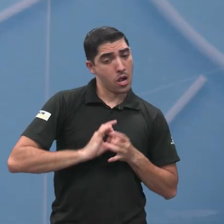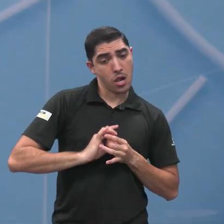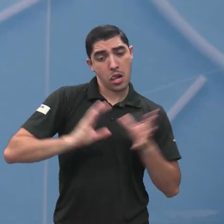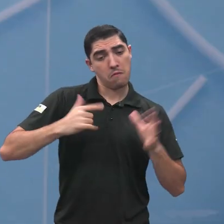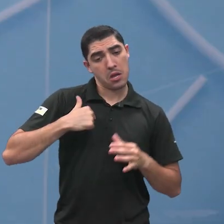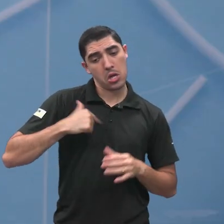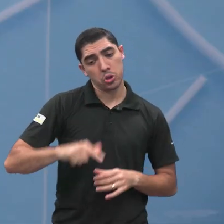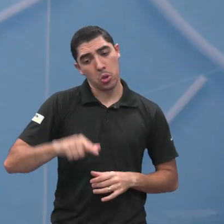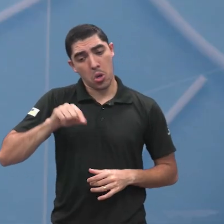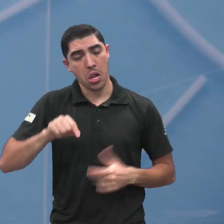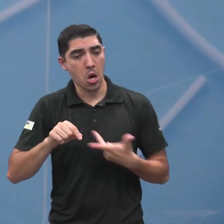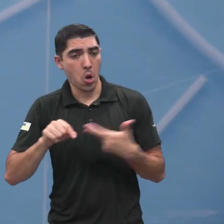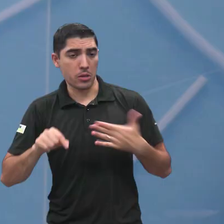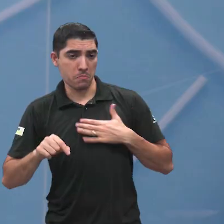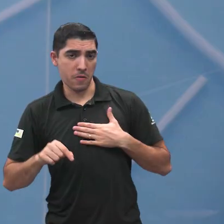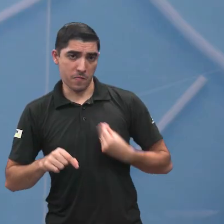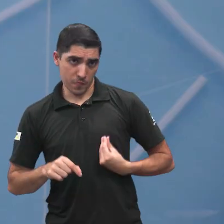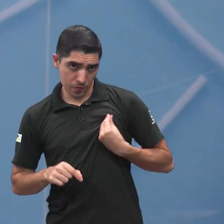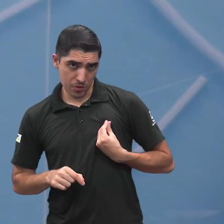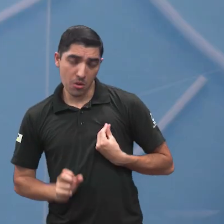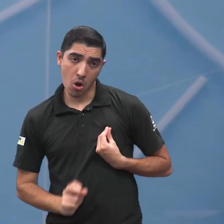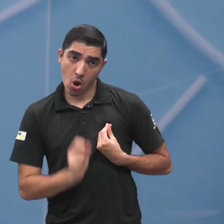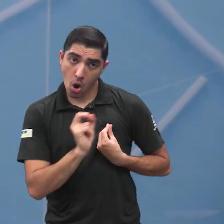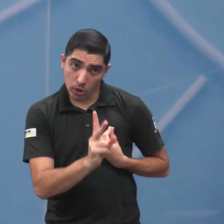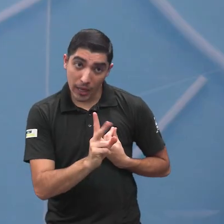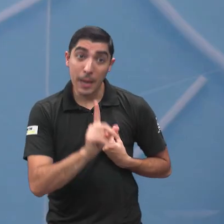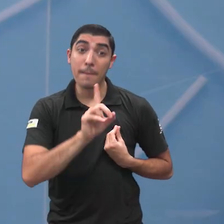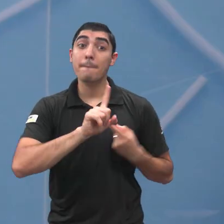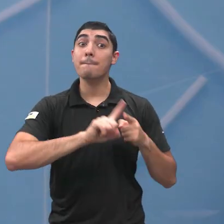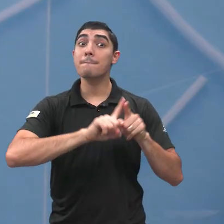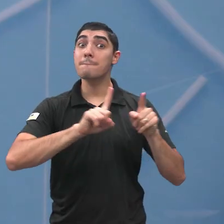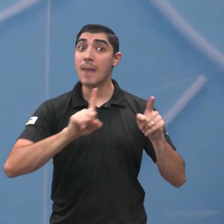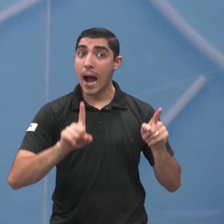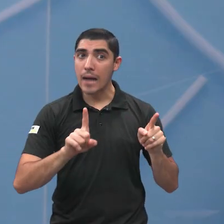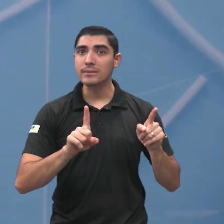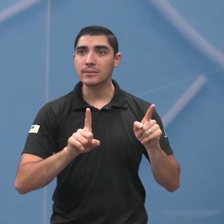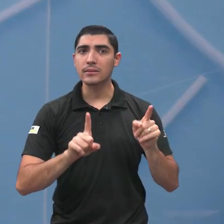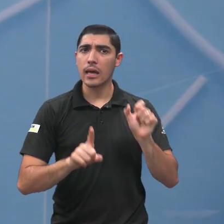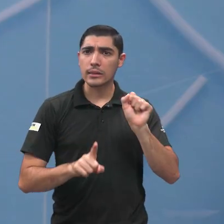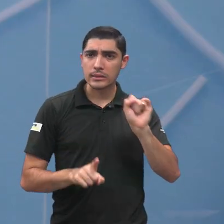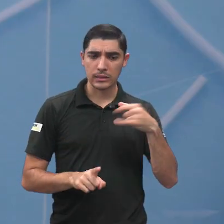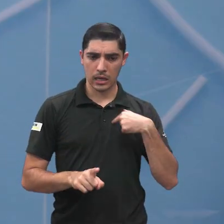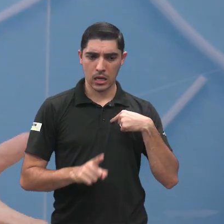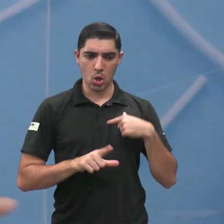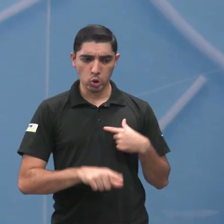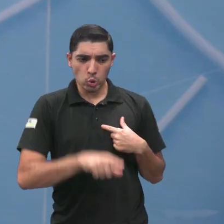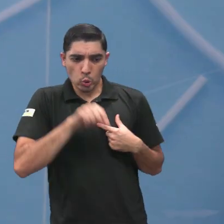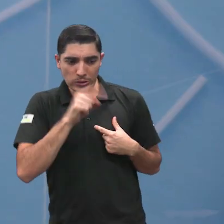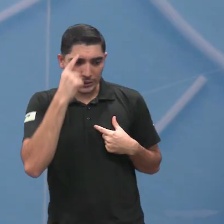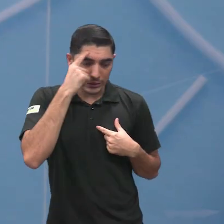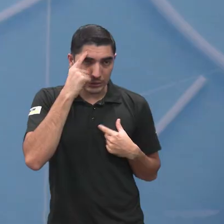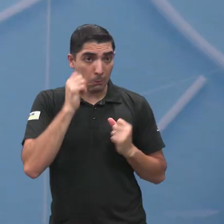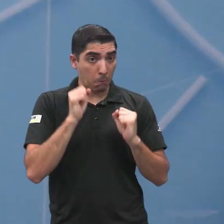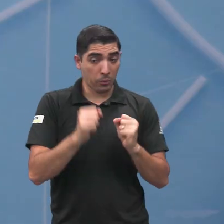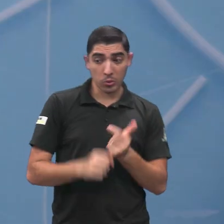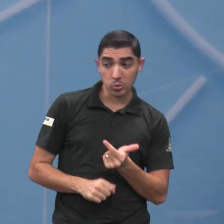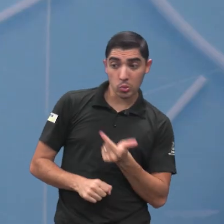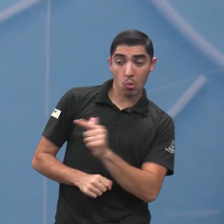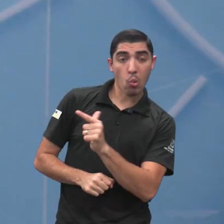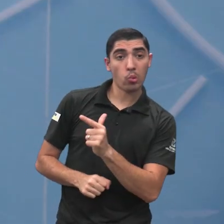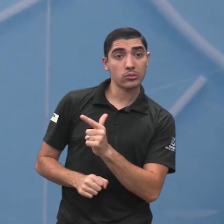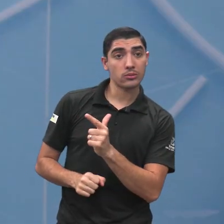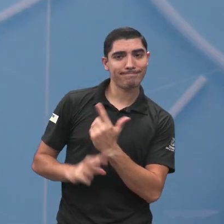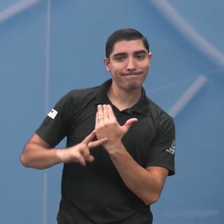para a nossa vida, para tomar determinadas condutas. Só que essa liberdade que a gente tem para fazer as coisas, ela vem acompanhada